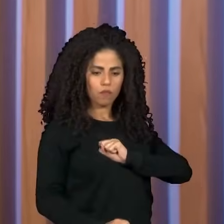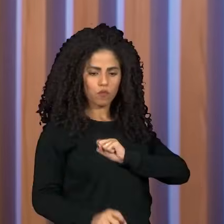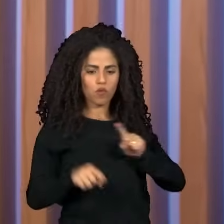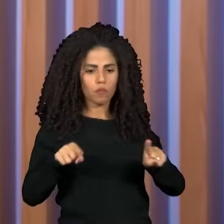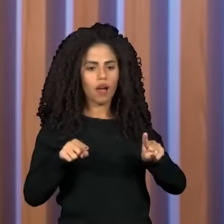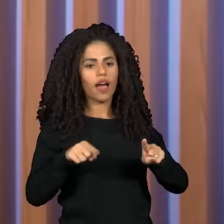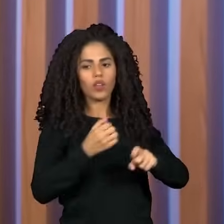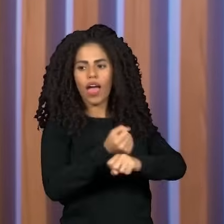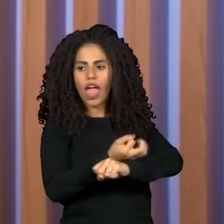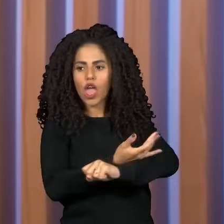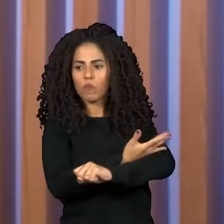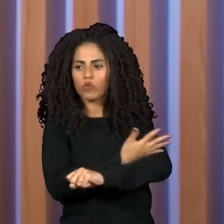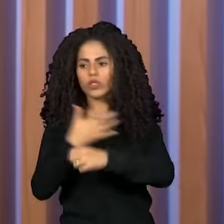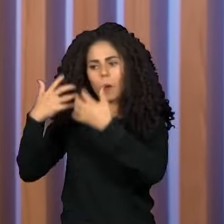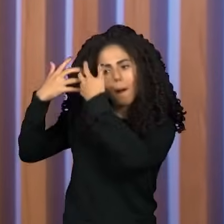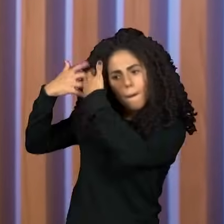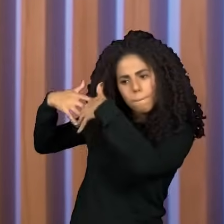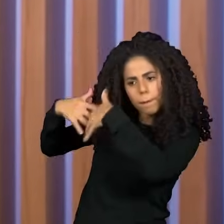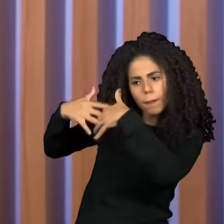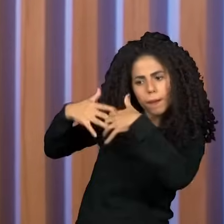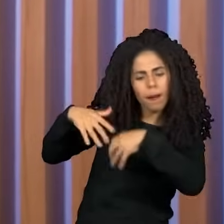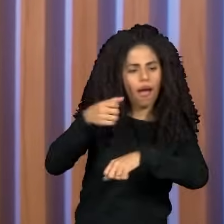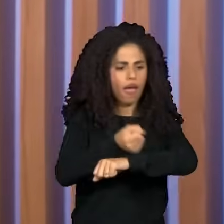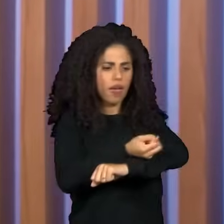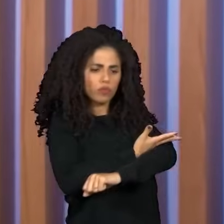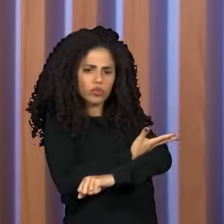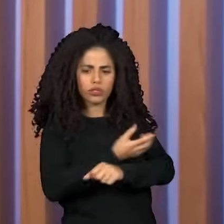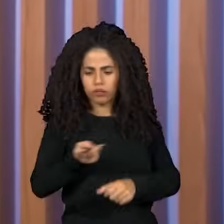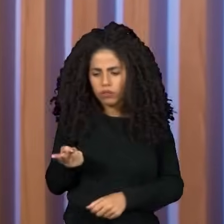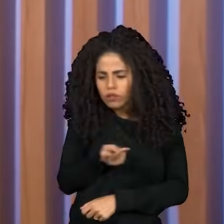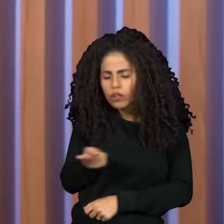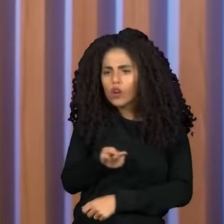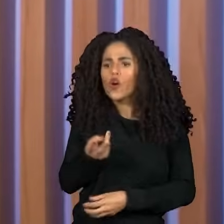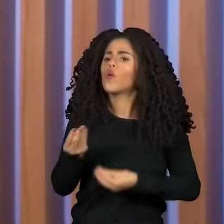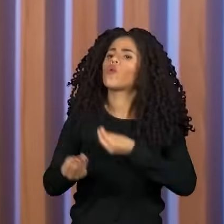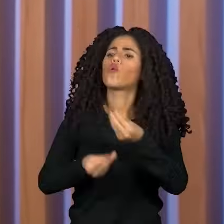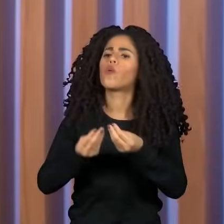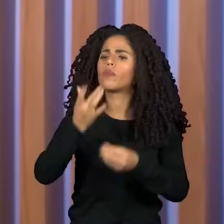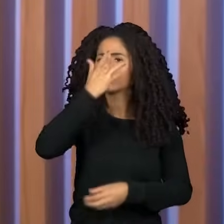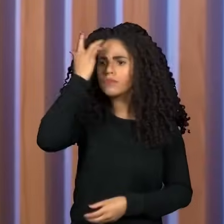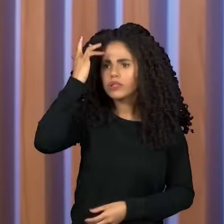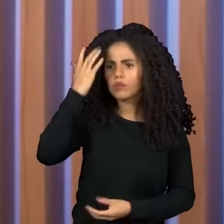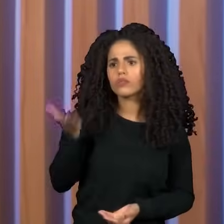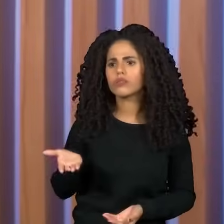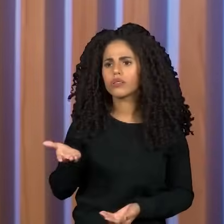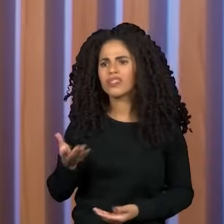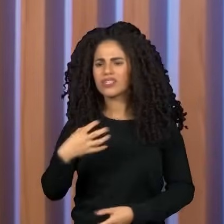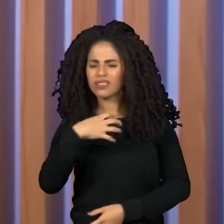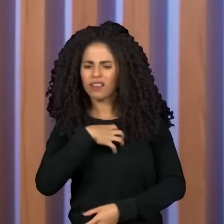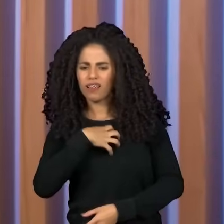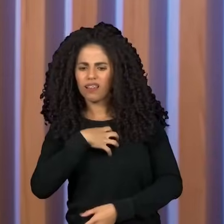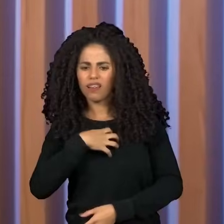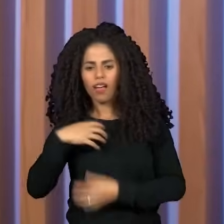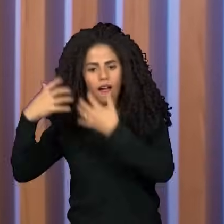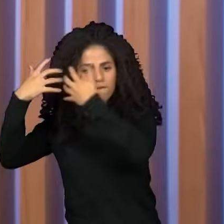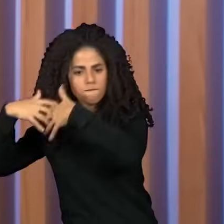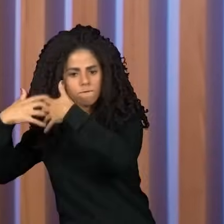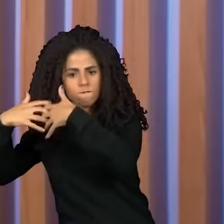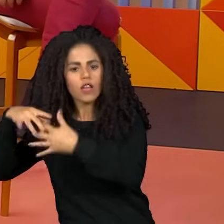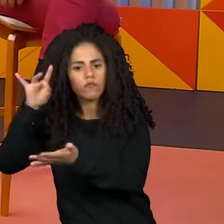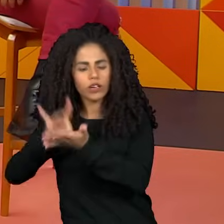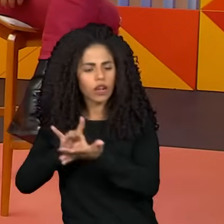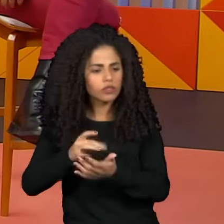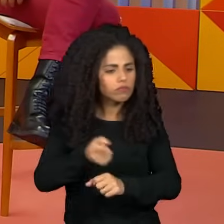essa crítica, essa separação que no Ocidente é muito comum entre os que racionalizam e aqueles que só são emoção, que não conseguem